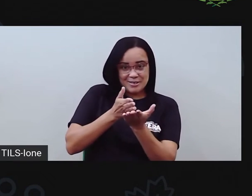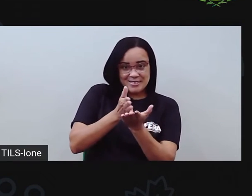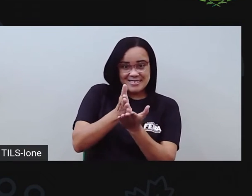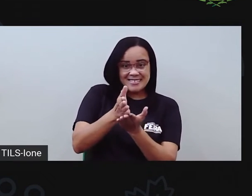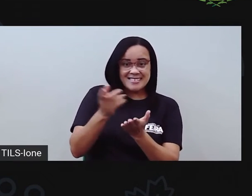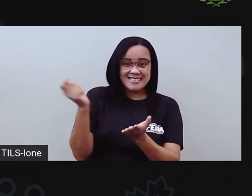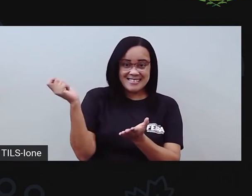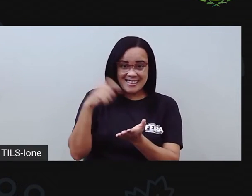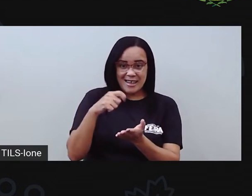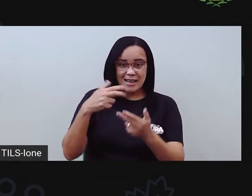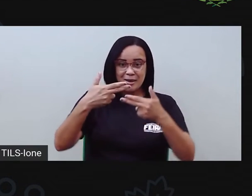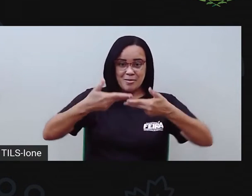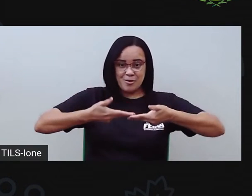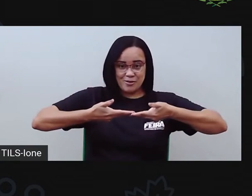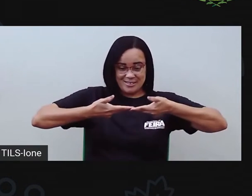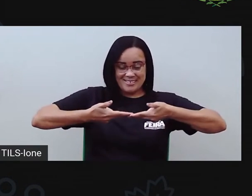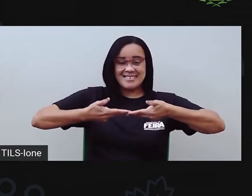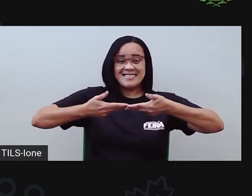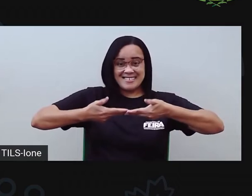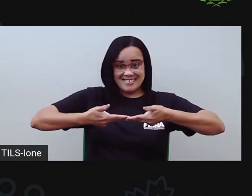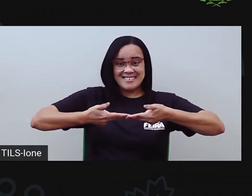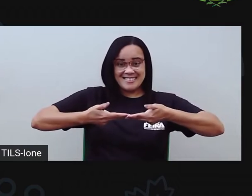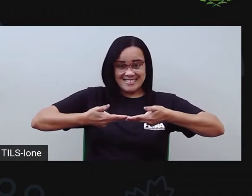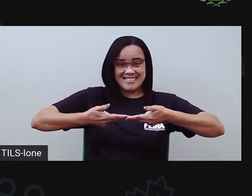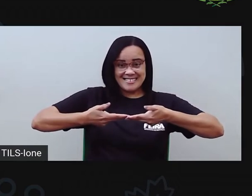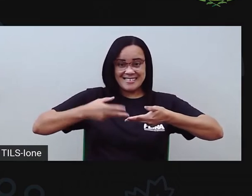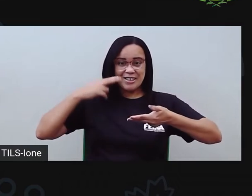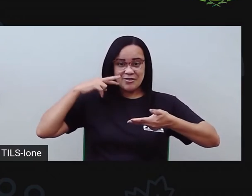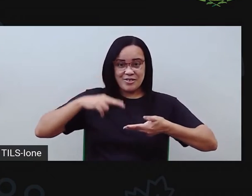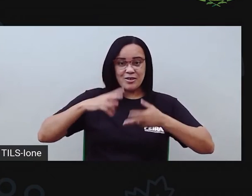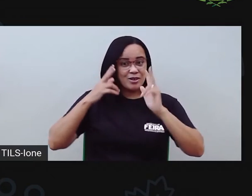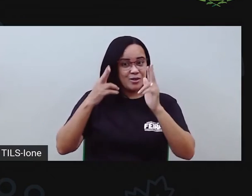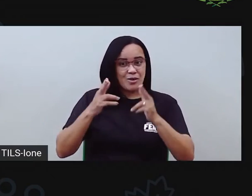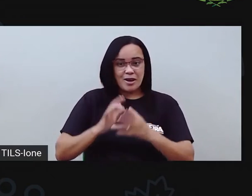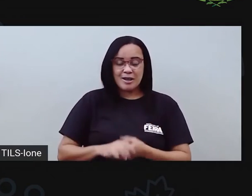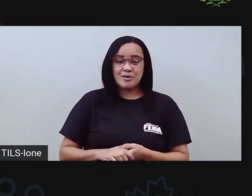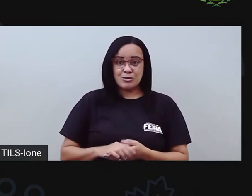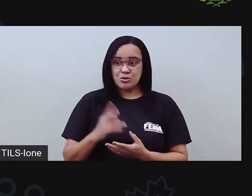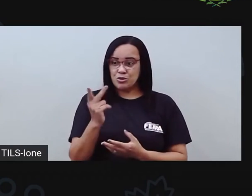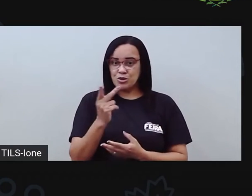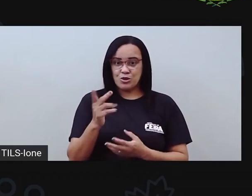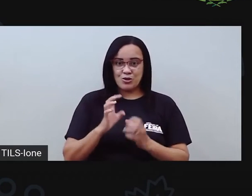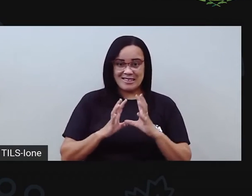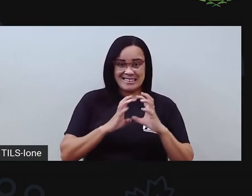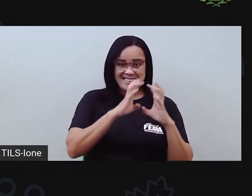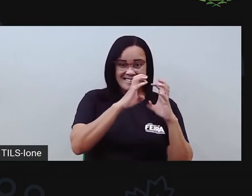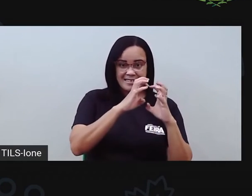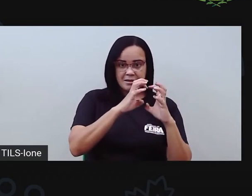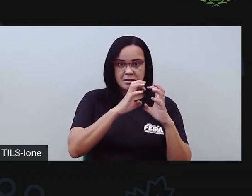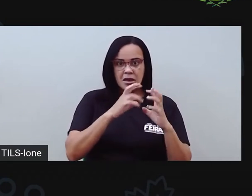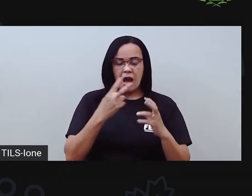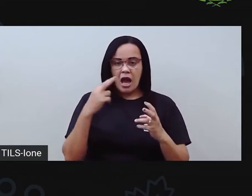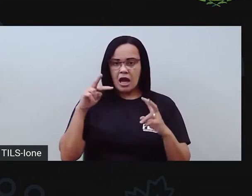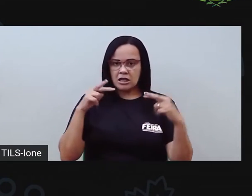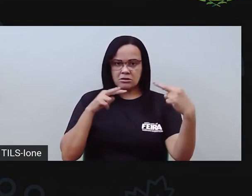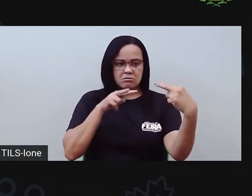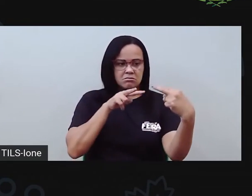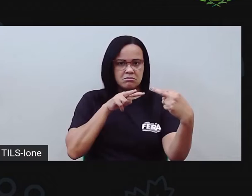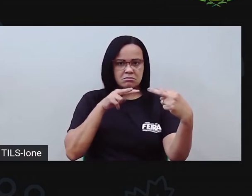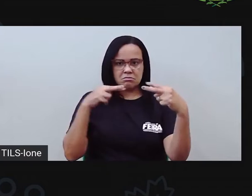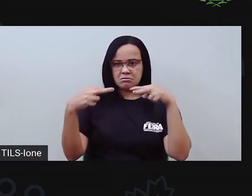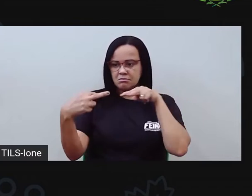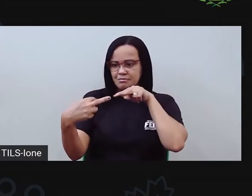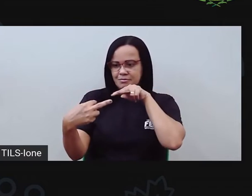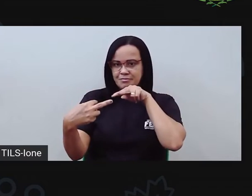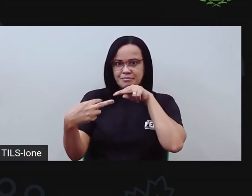E aí eles se deparam da mesma forma como os outros, né? E aí eles ficam se olhando, se olhando,